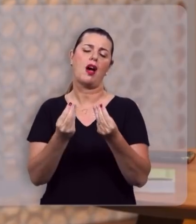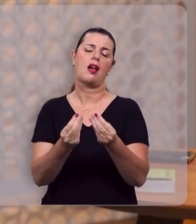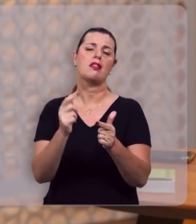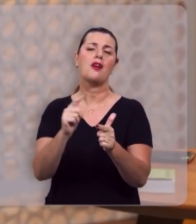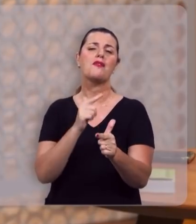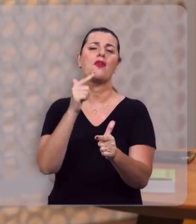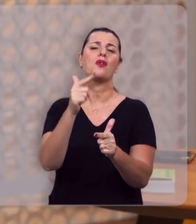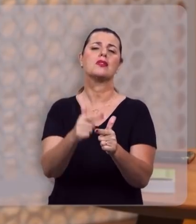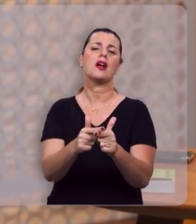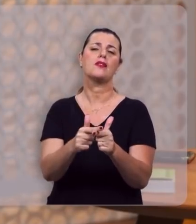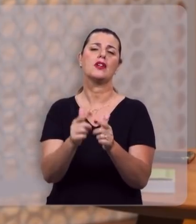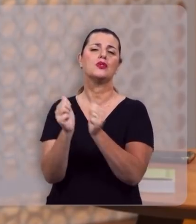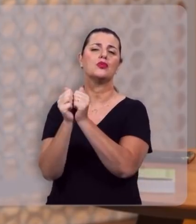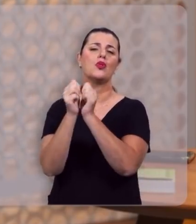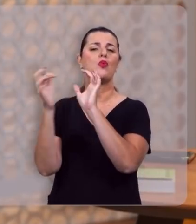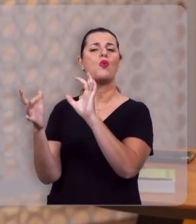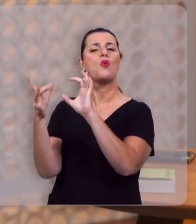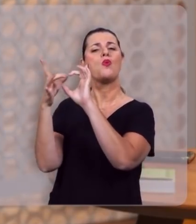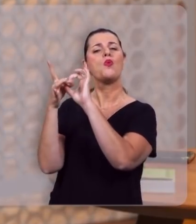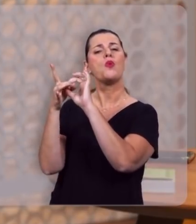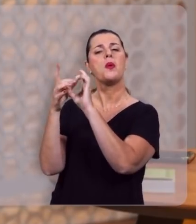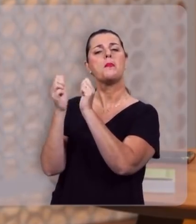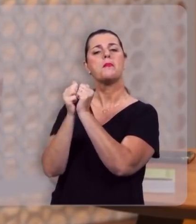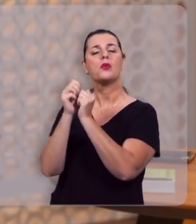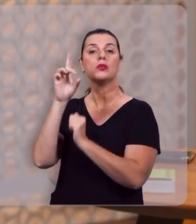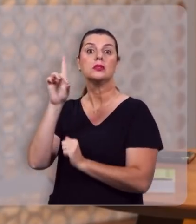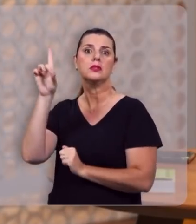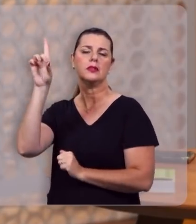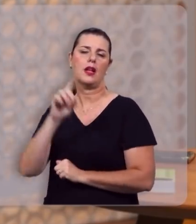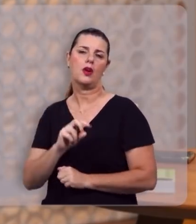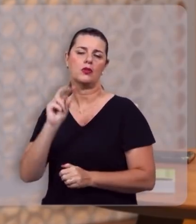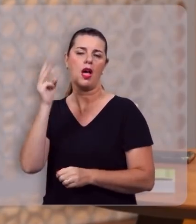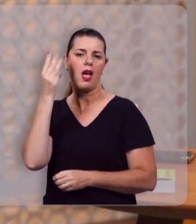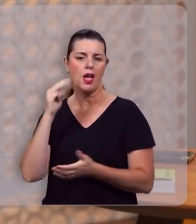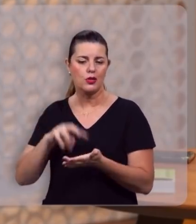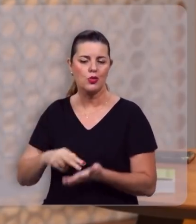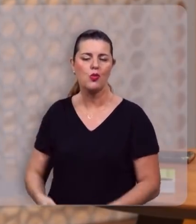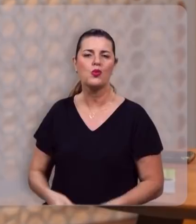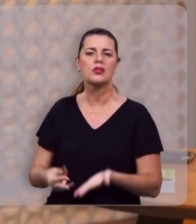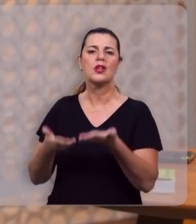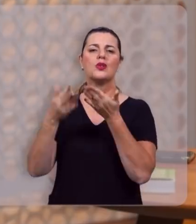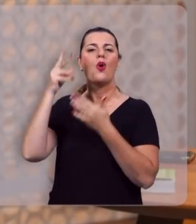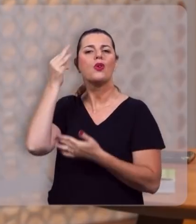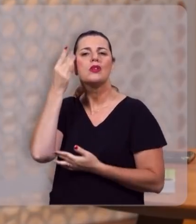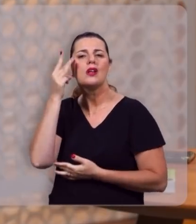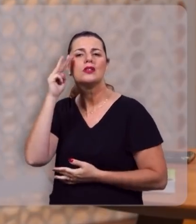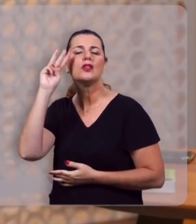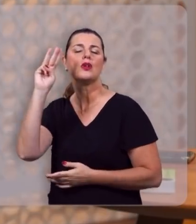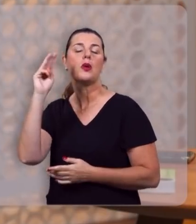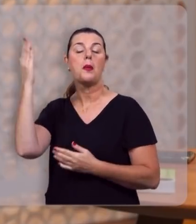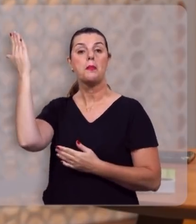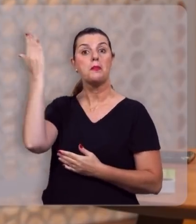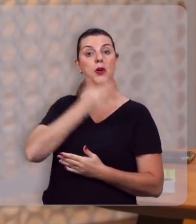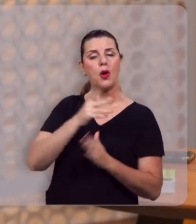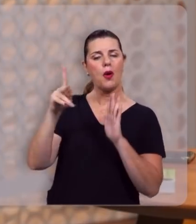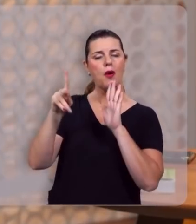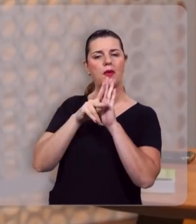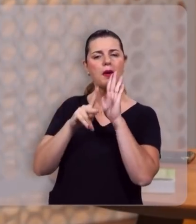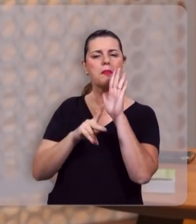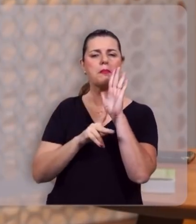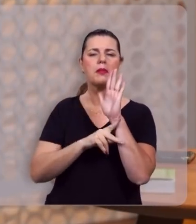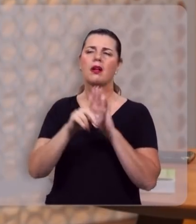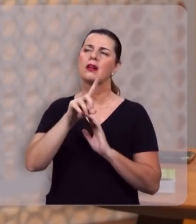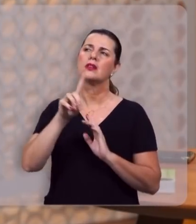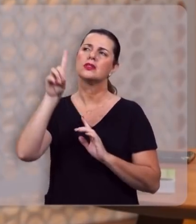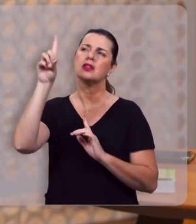trazer de volta para Deus, morrendo a nossa morte, ressuscitando ao terceiro dia, como prova do plano de Deus